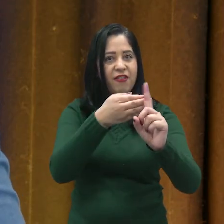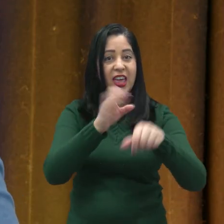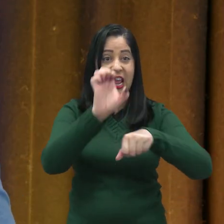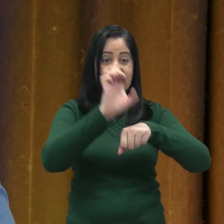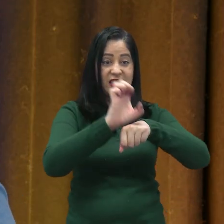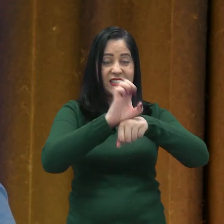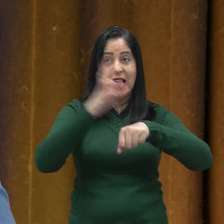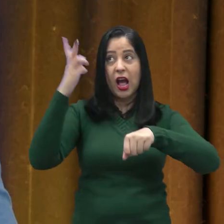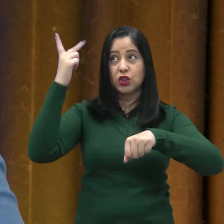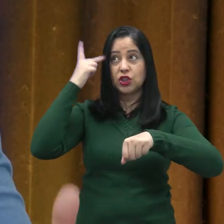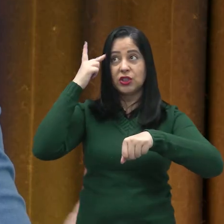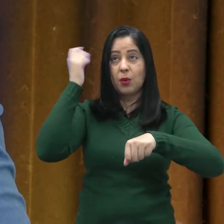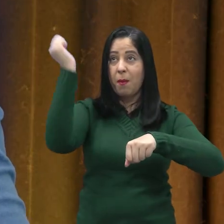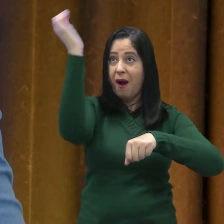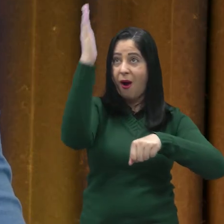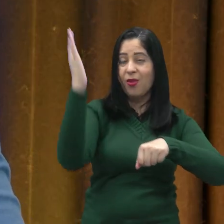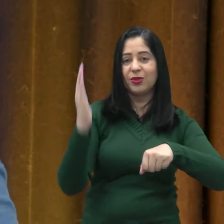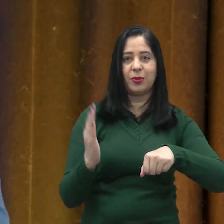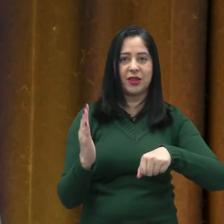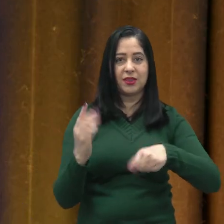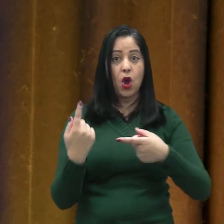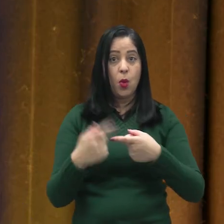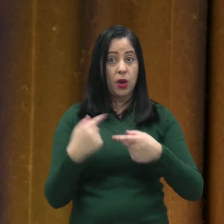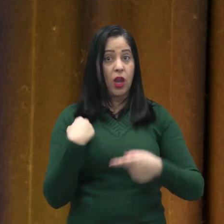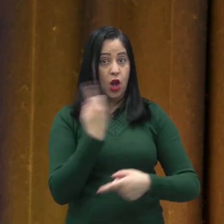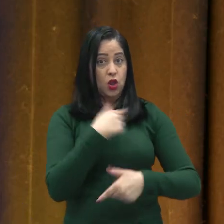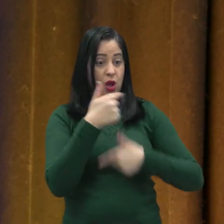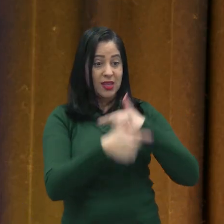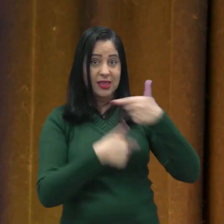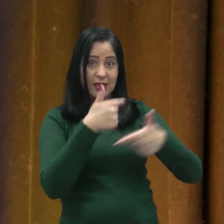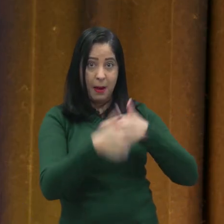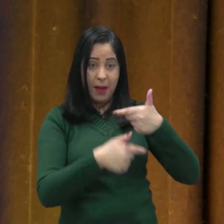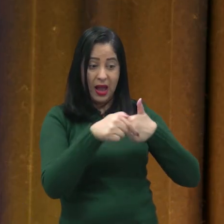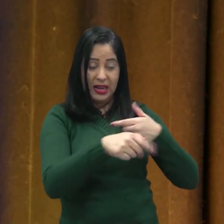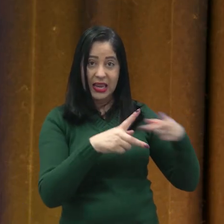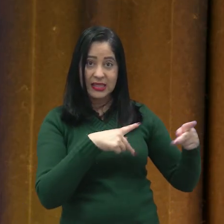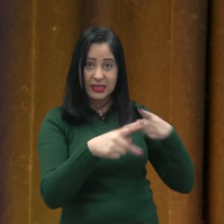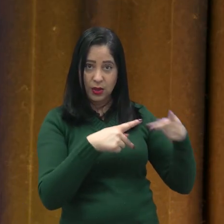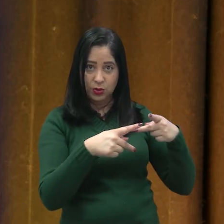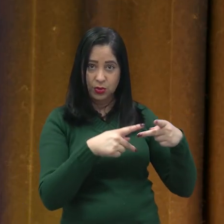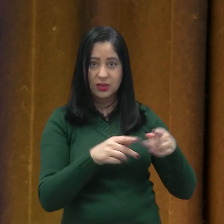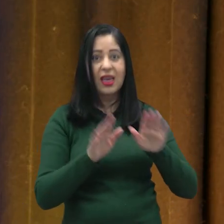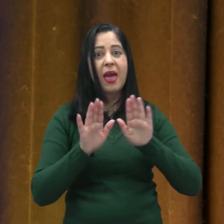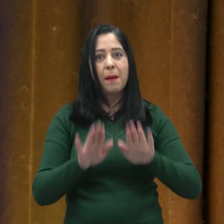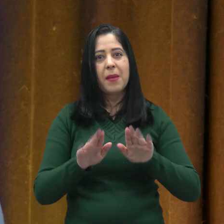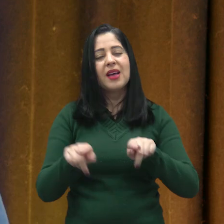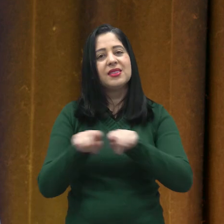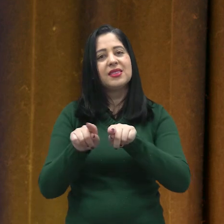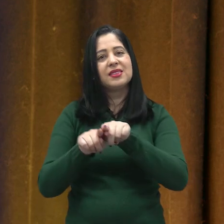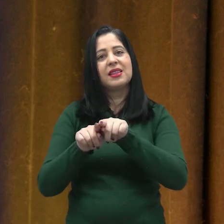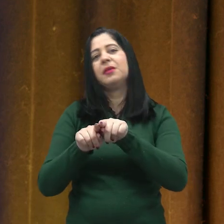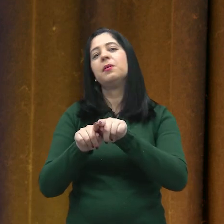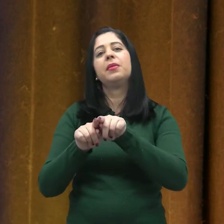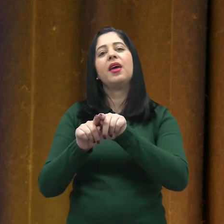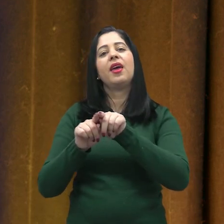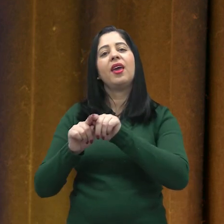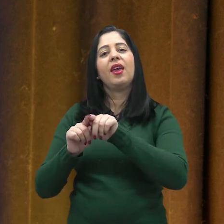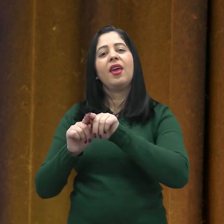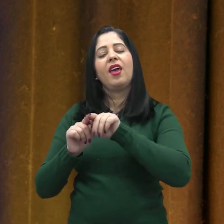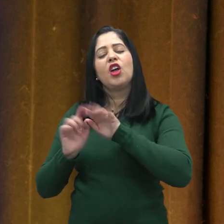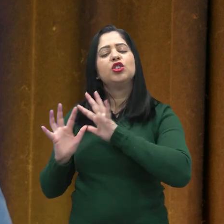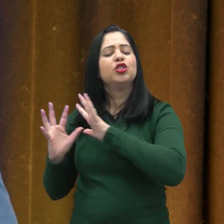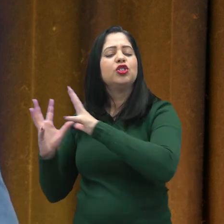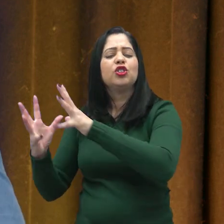para o estado de São Paulo, mas para o Brasil, porque a gente está trabalhando além daqui de São José, mas também para toda a população